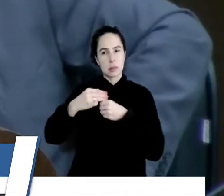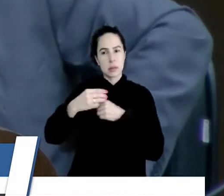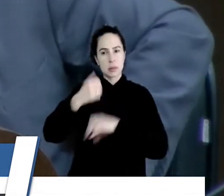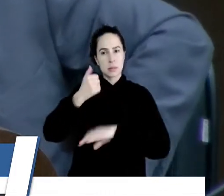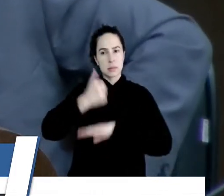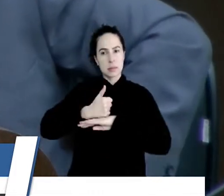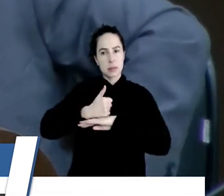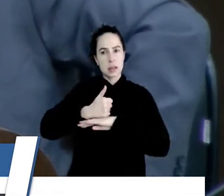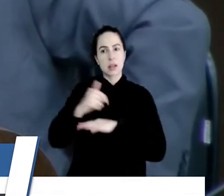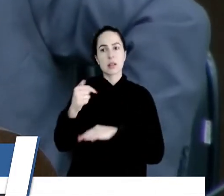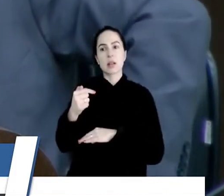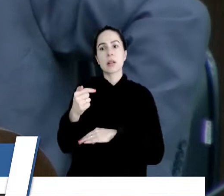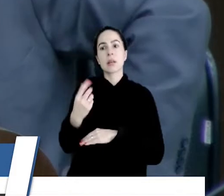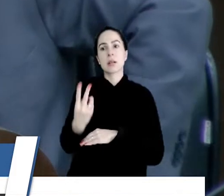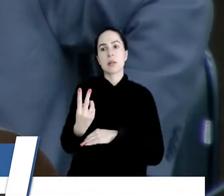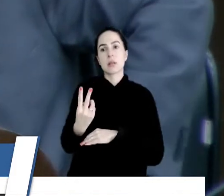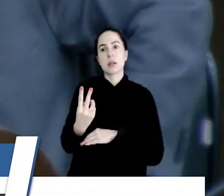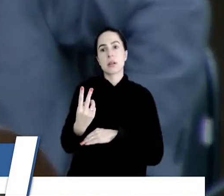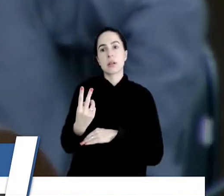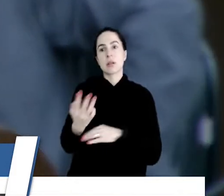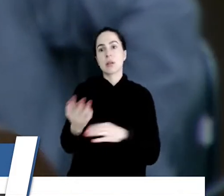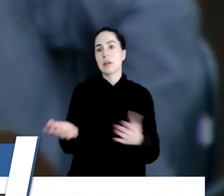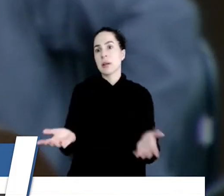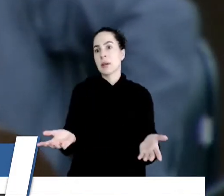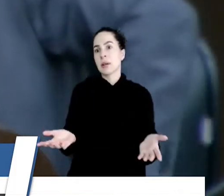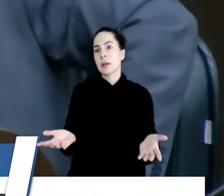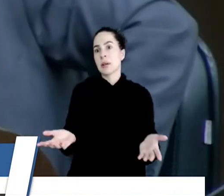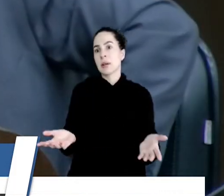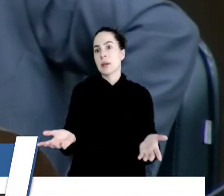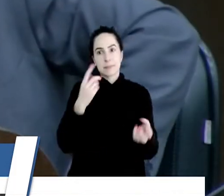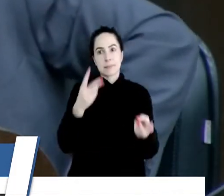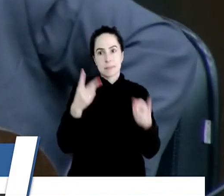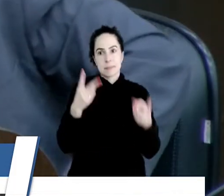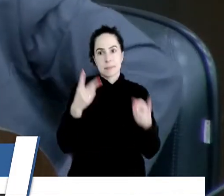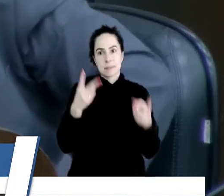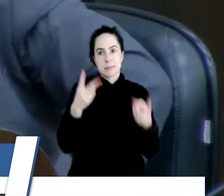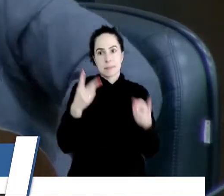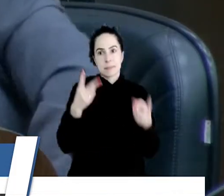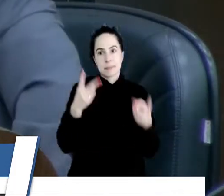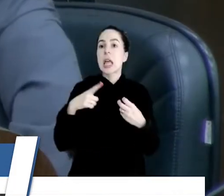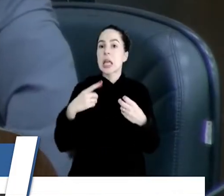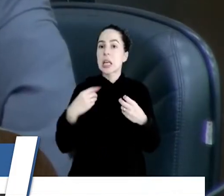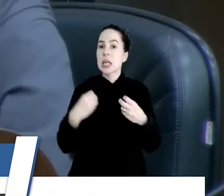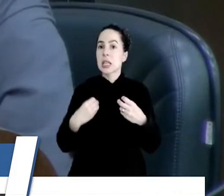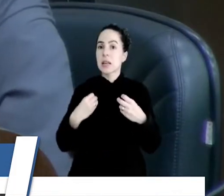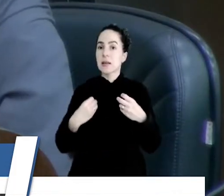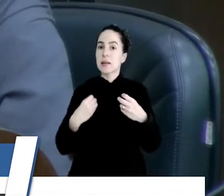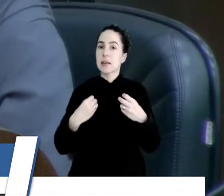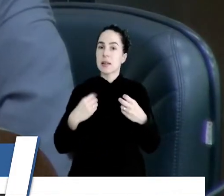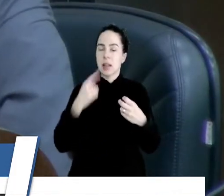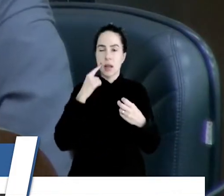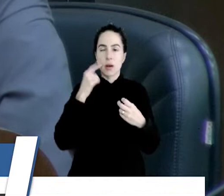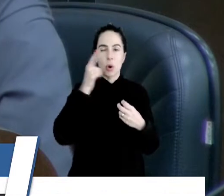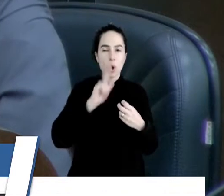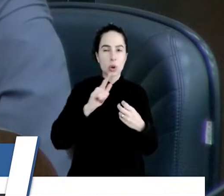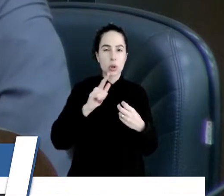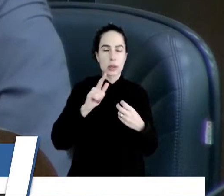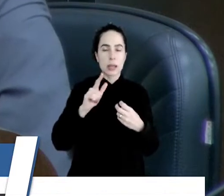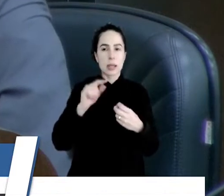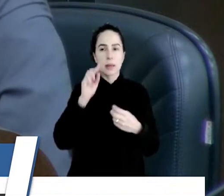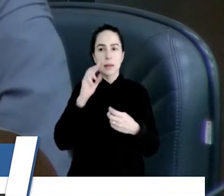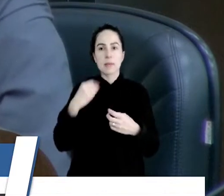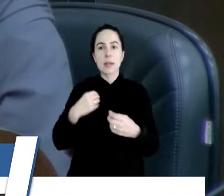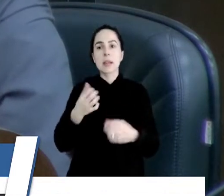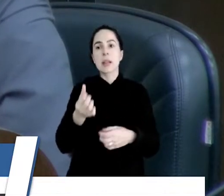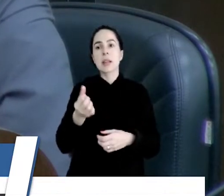72. Então, você percebe que... E a existência, presidente, que eu consegui, existente, são 62.